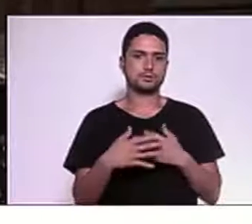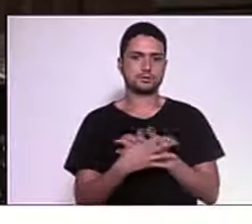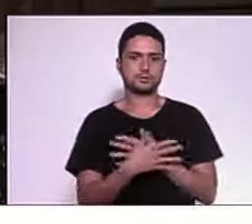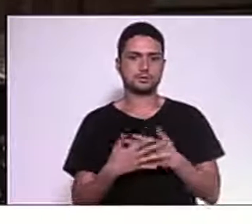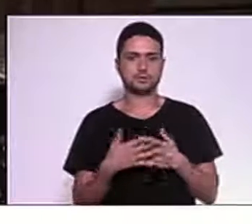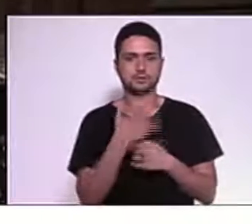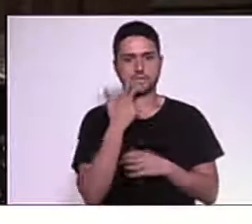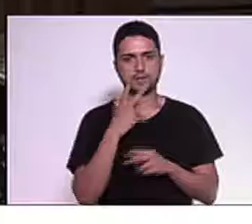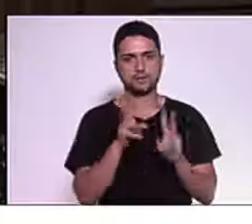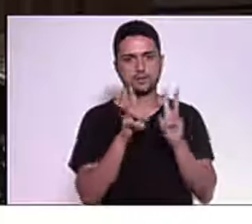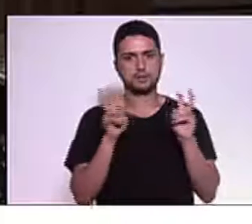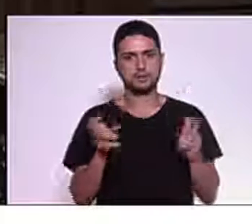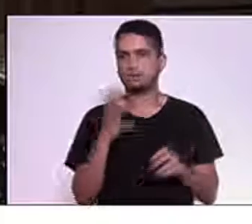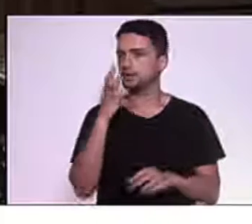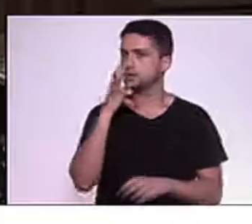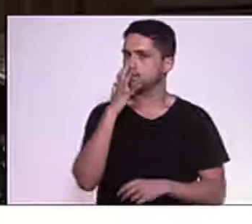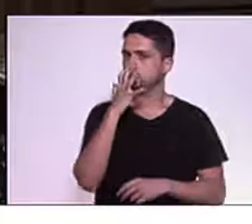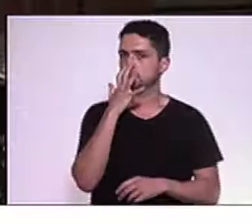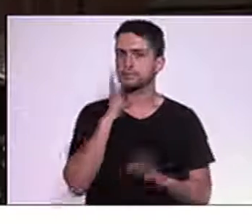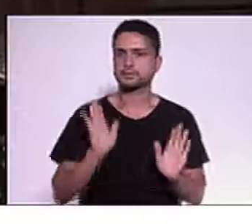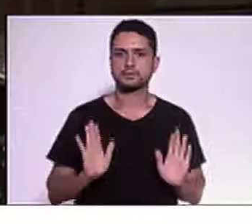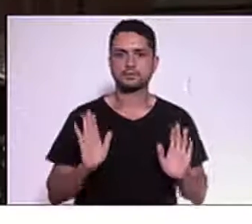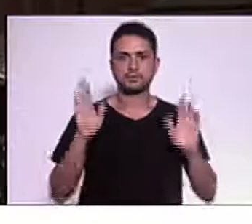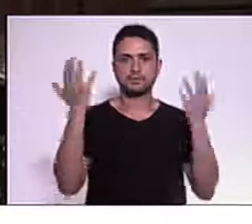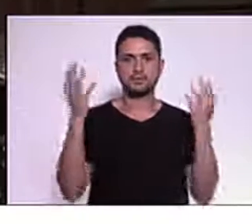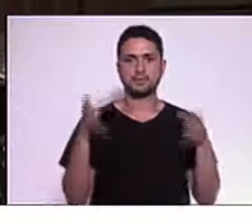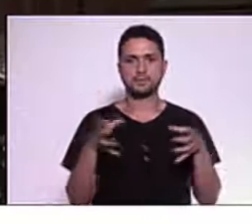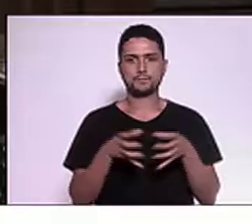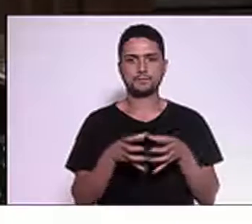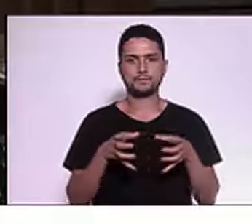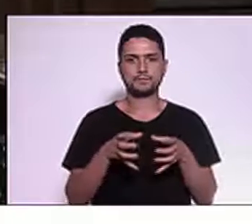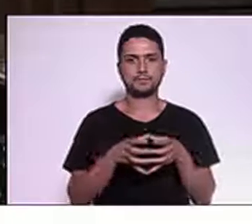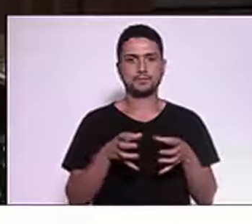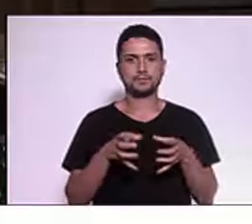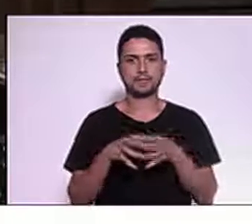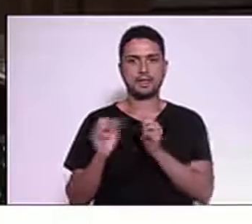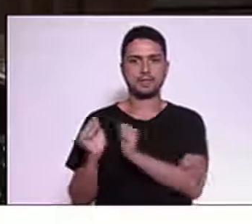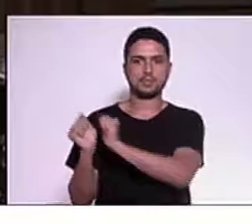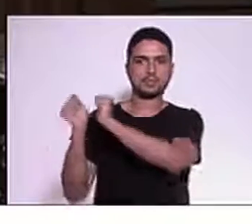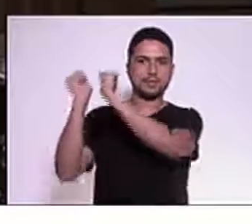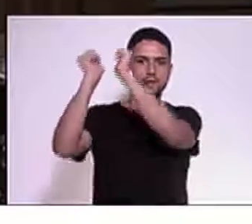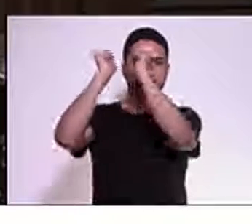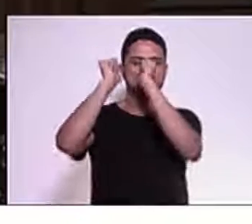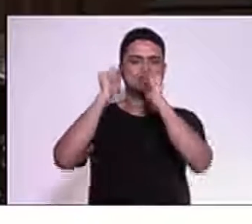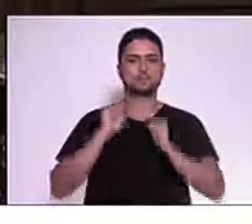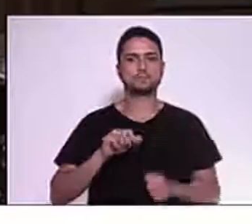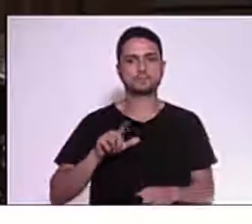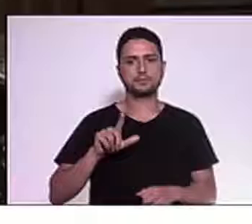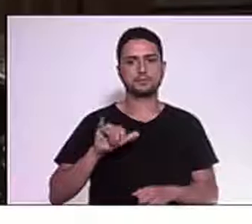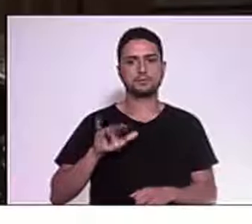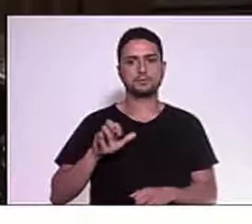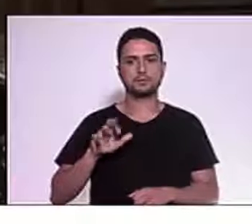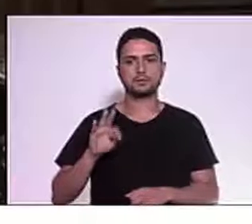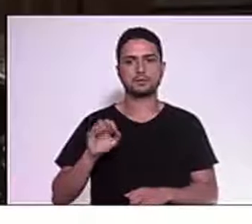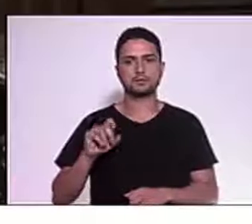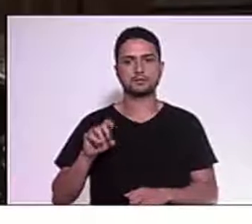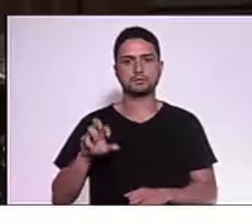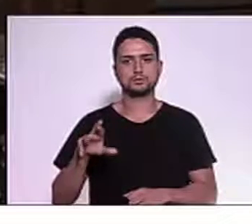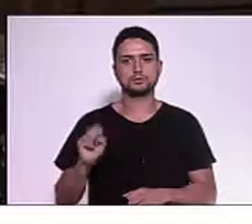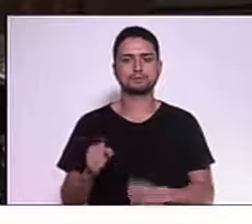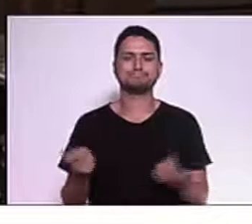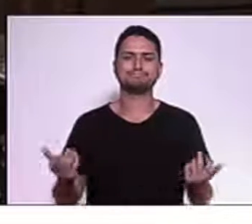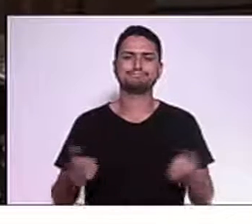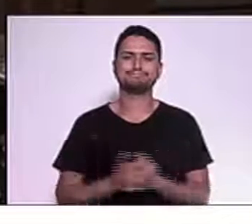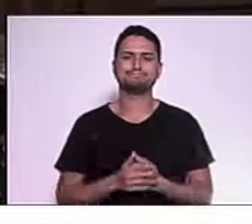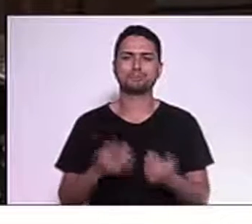aí a assistir e comemorar a vitória do Flamengo na Taça Libertadores. E daquele episódio, Tia